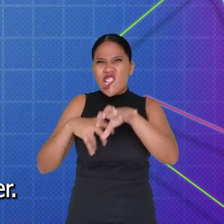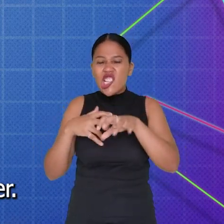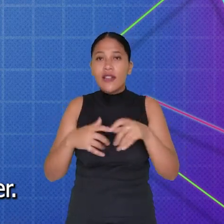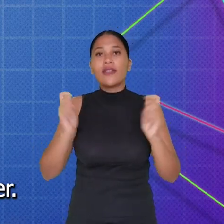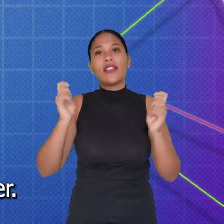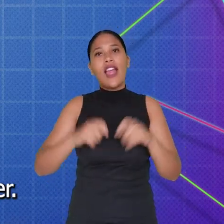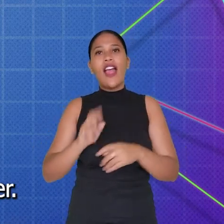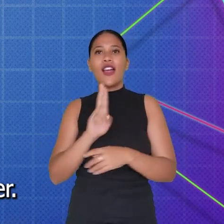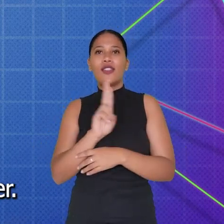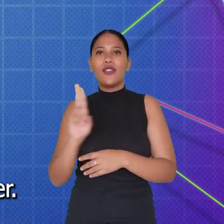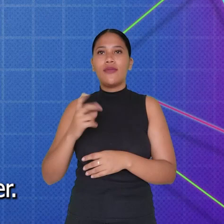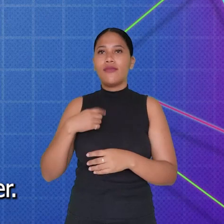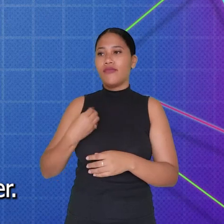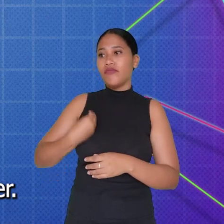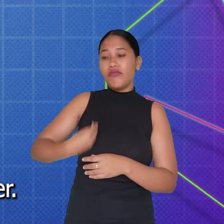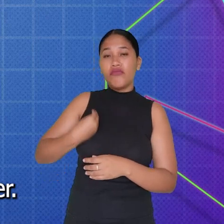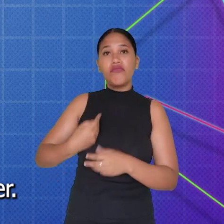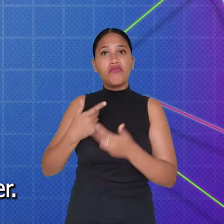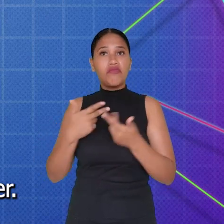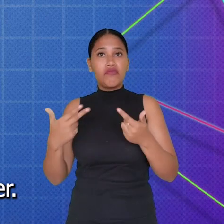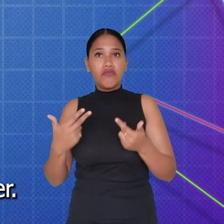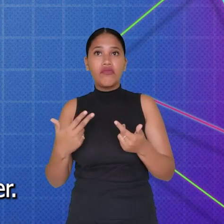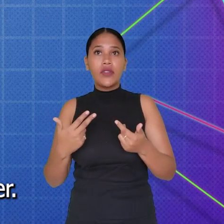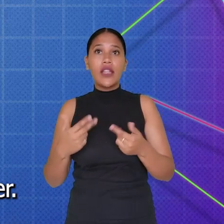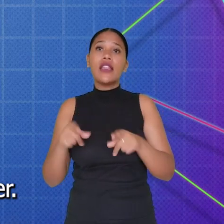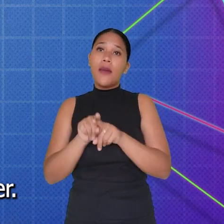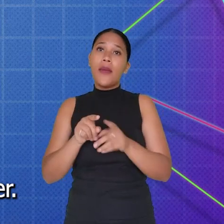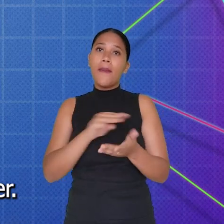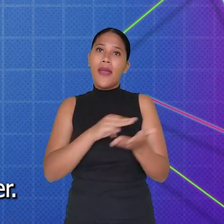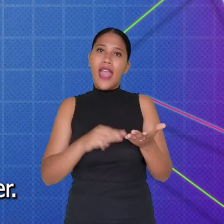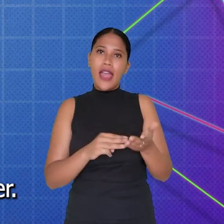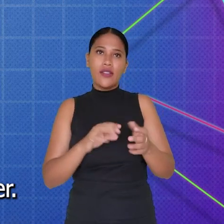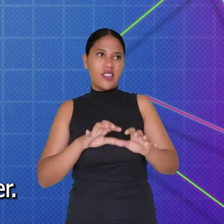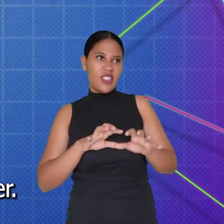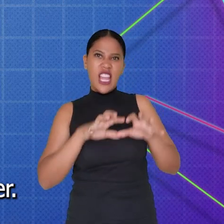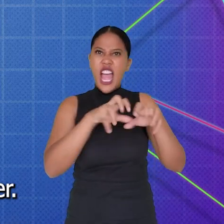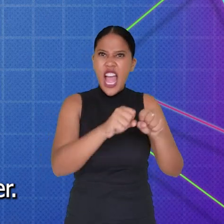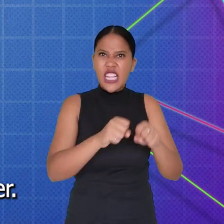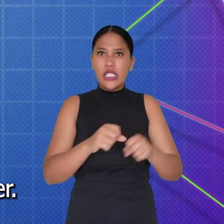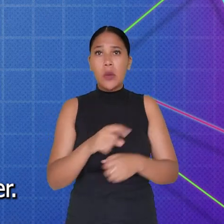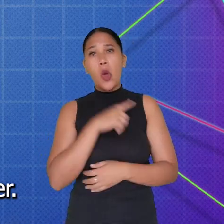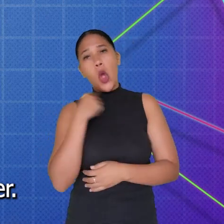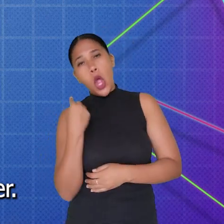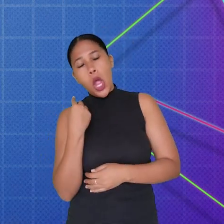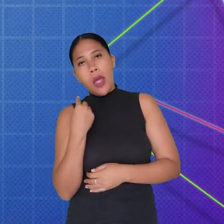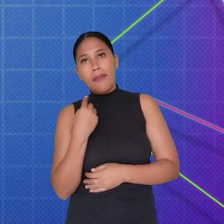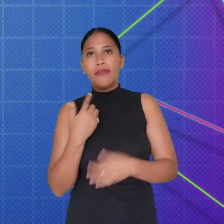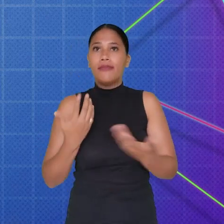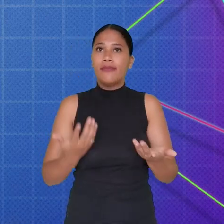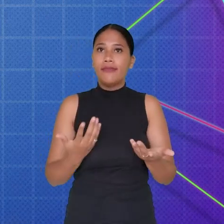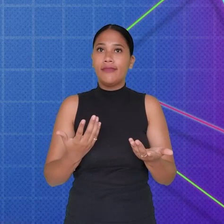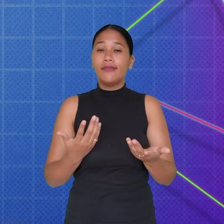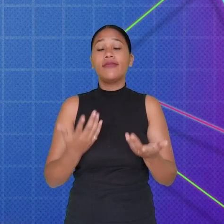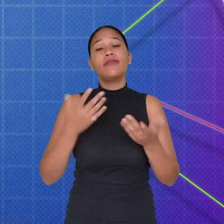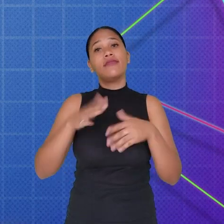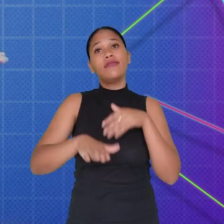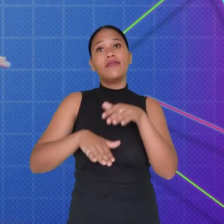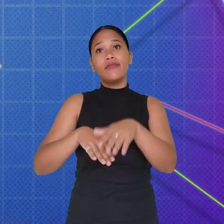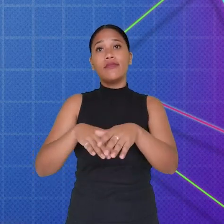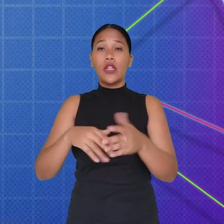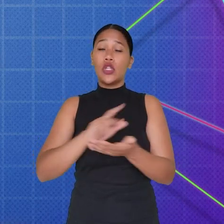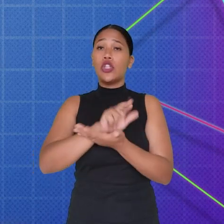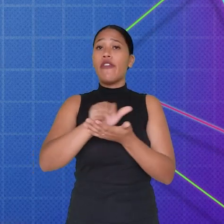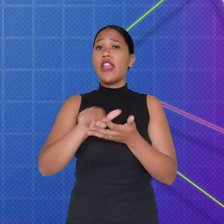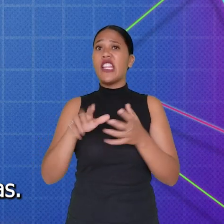atributos como nome, pontos de vida, dano e métodos como atacar, se mover, morrer. Dessa forma, vários